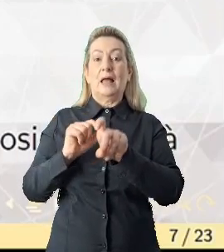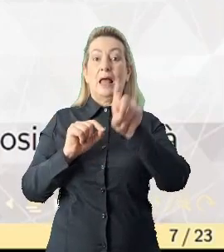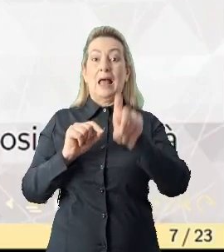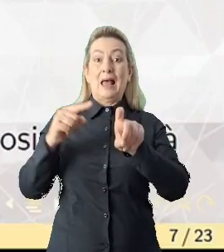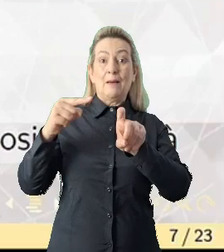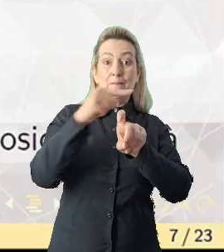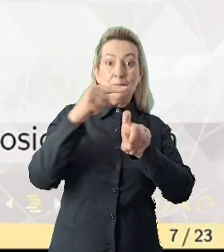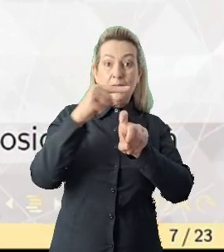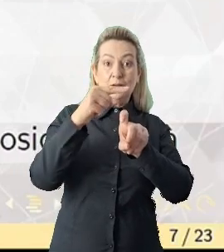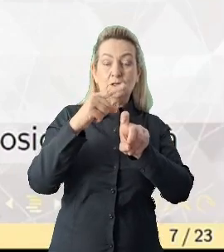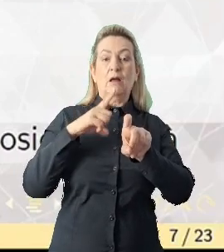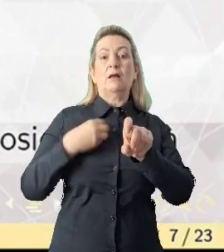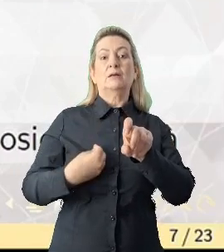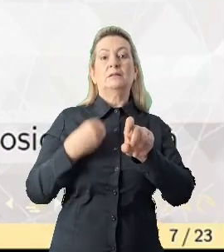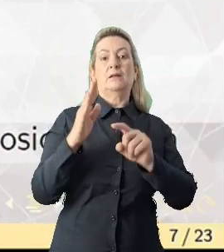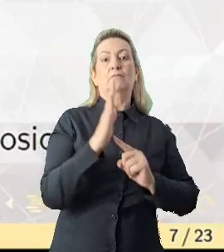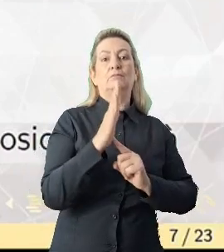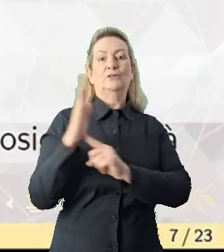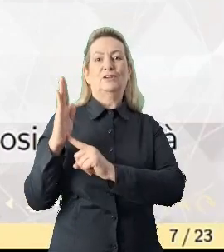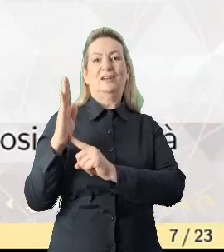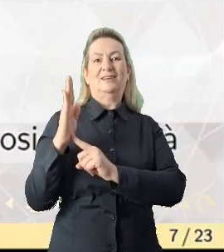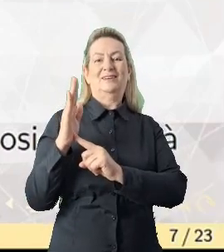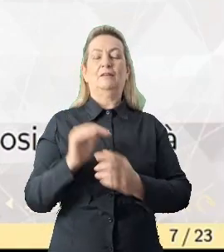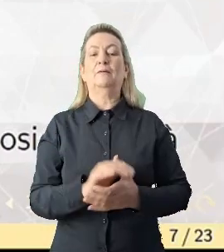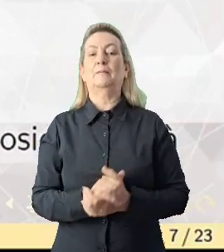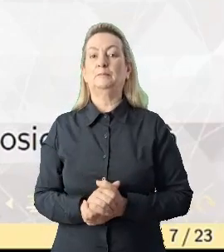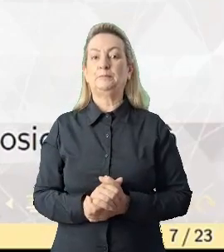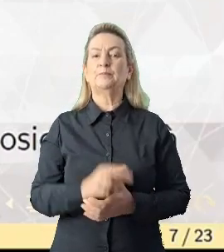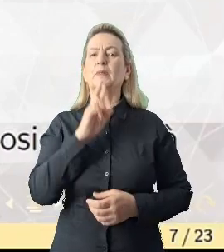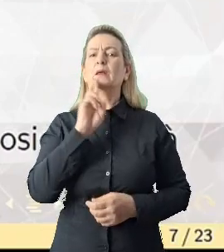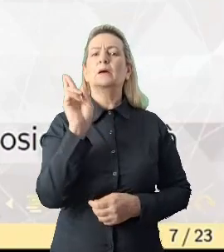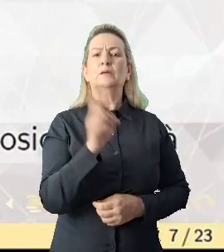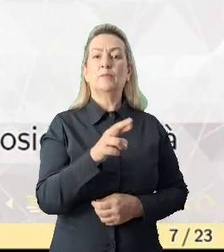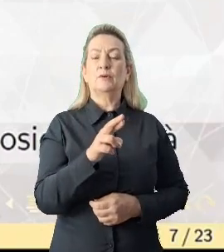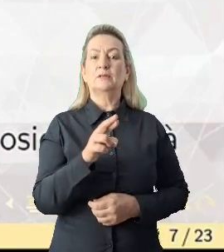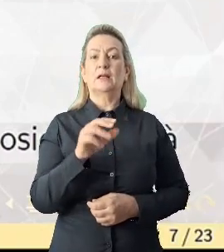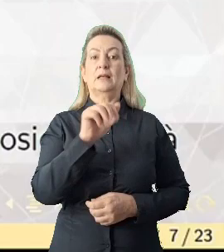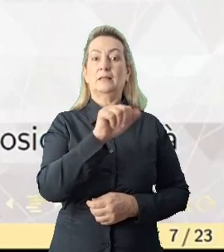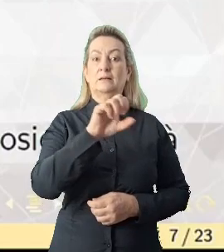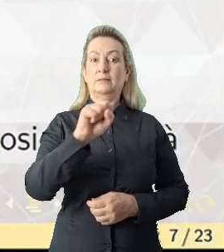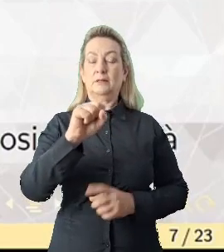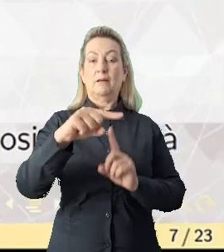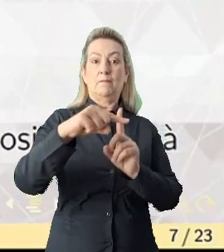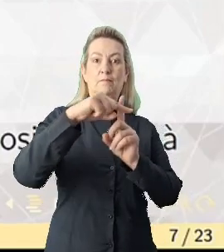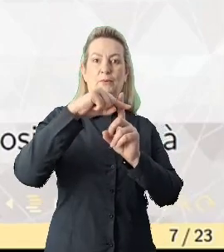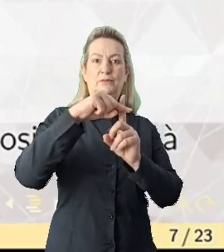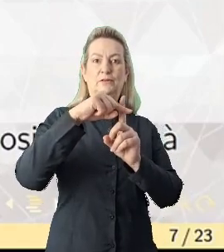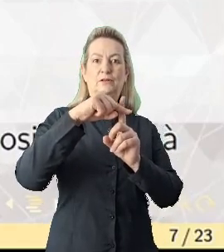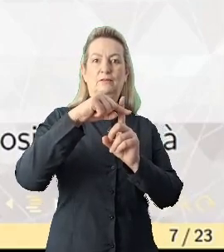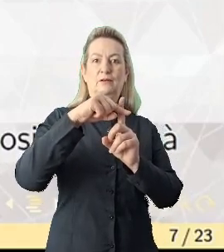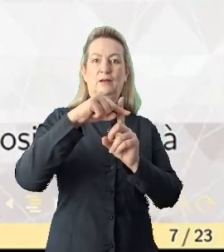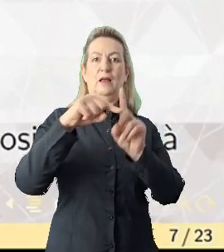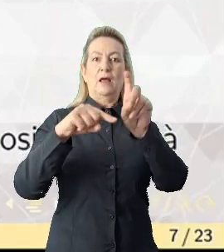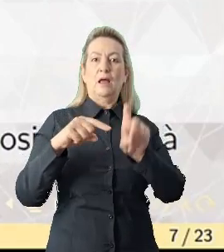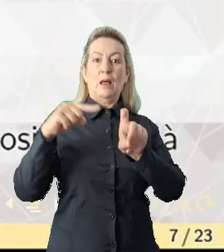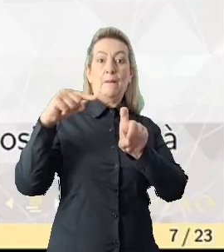da moda. Essa é uma informação importante. A média está à direita do valor de máxima observação.